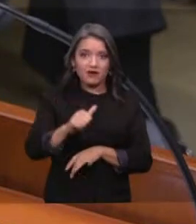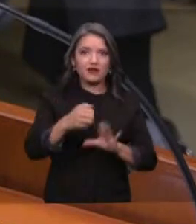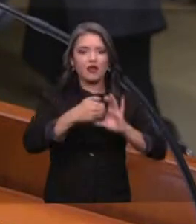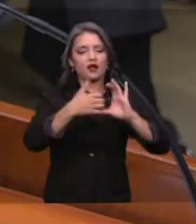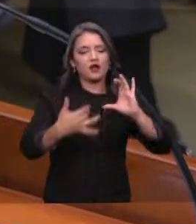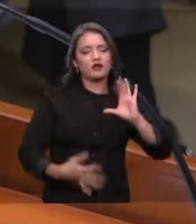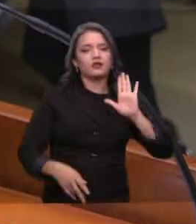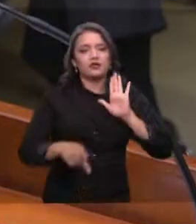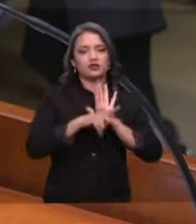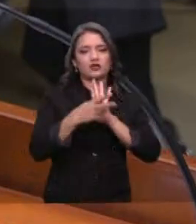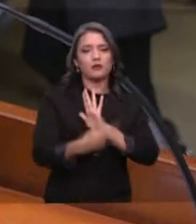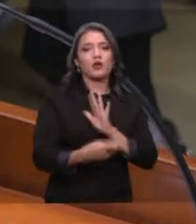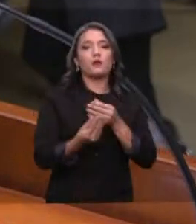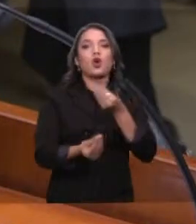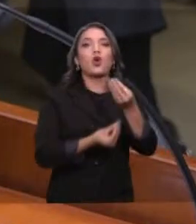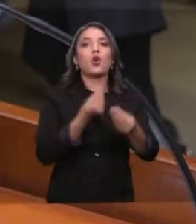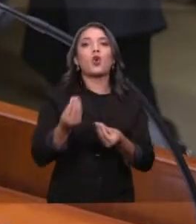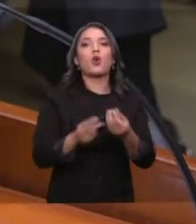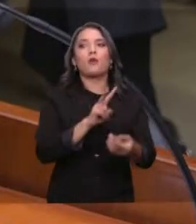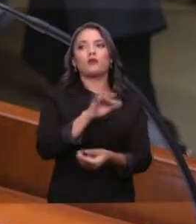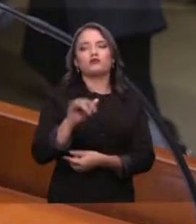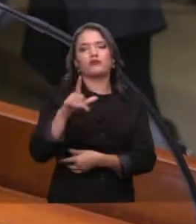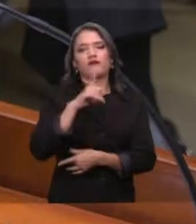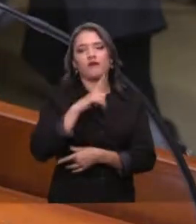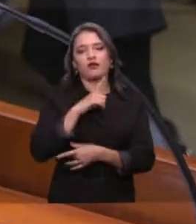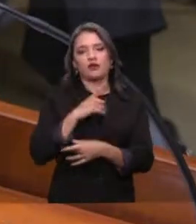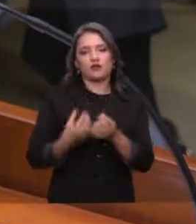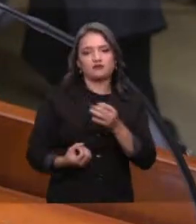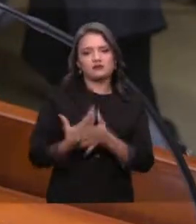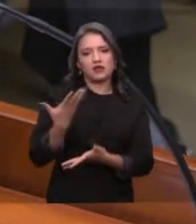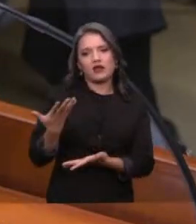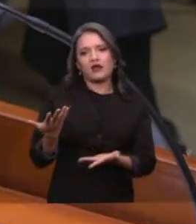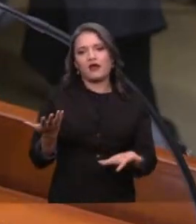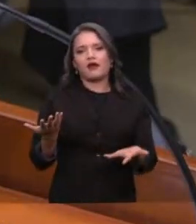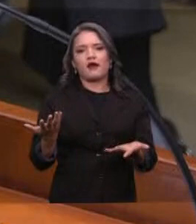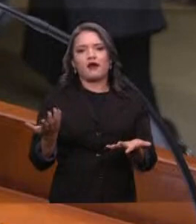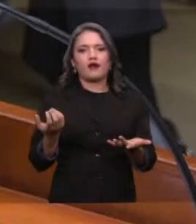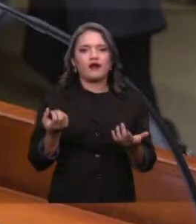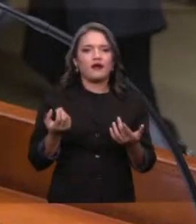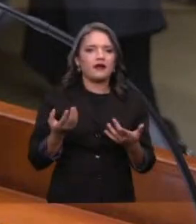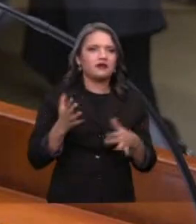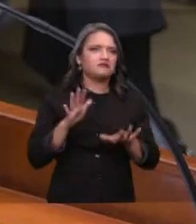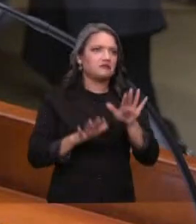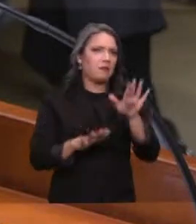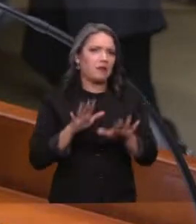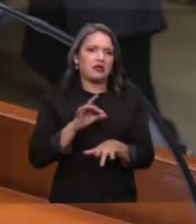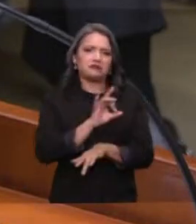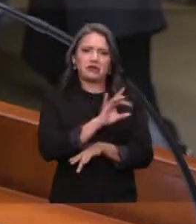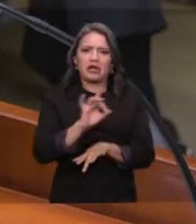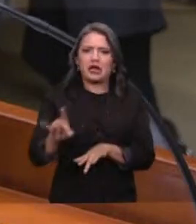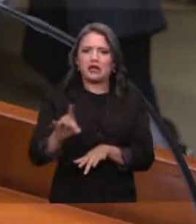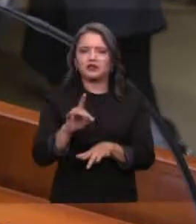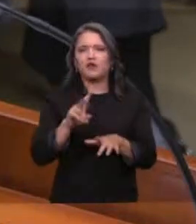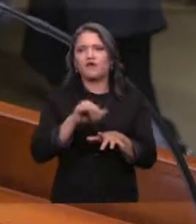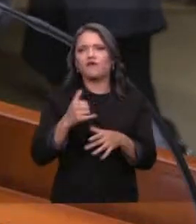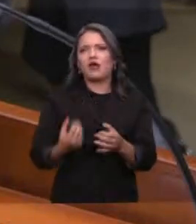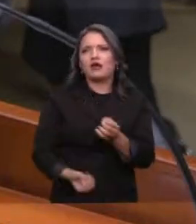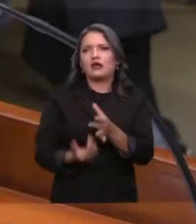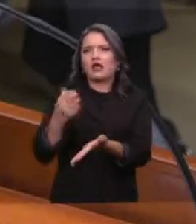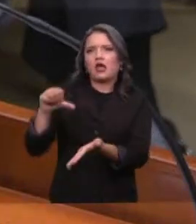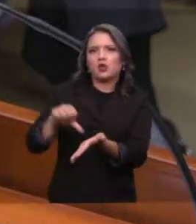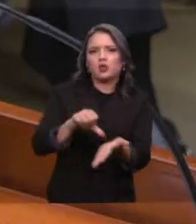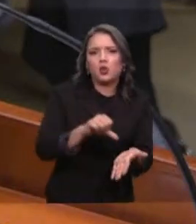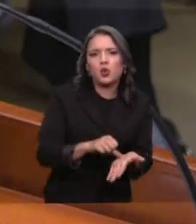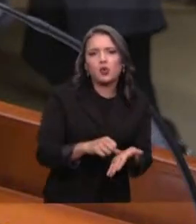locais, a forma de implementação do Instituto, seja por especialização, regionalização, criação de núcleos,